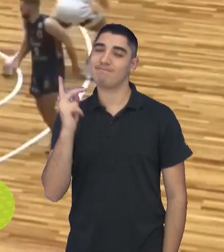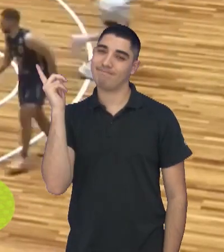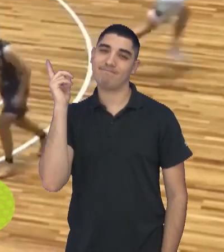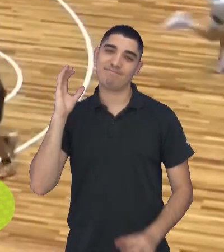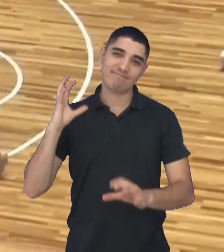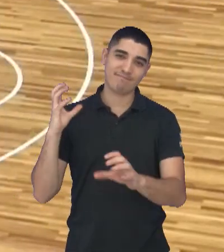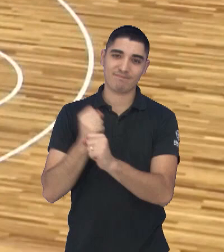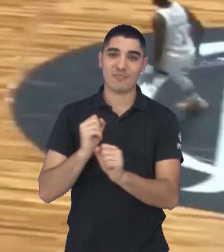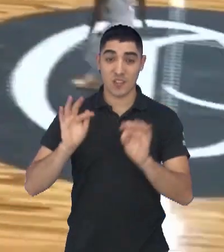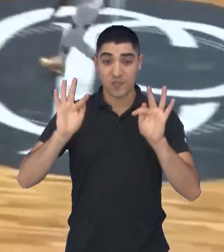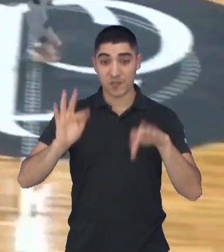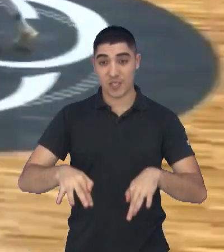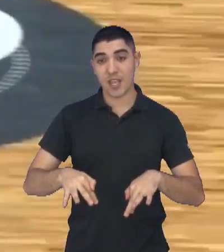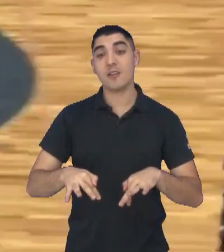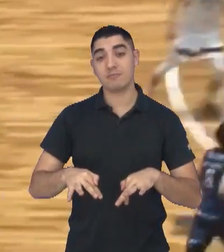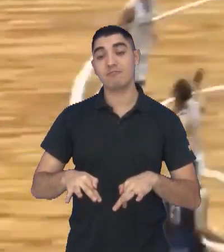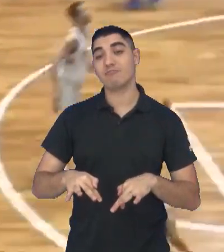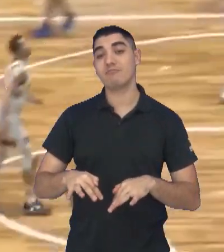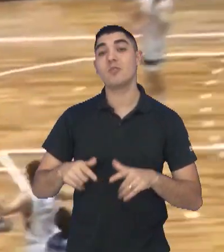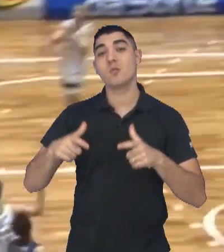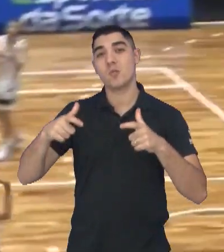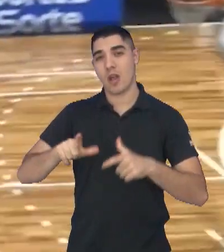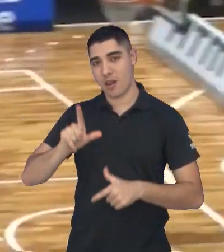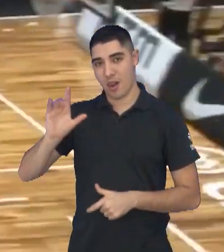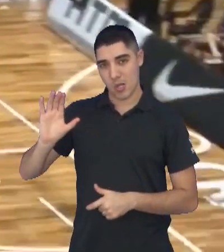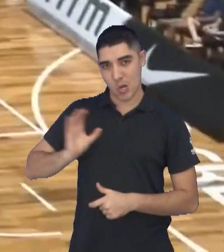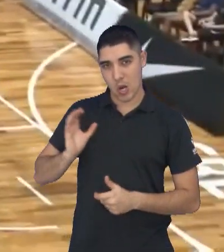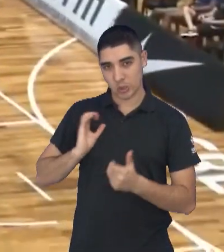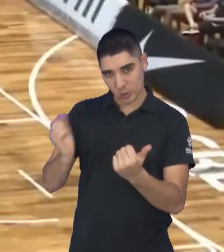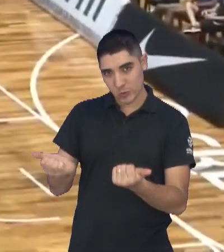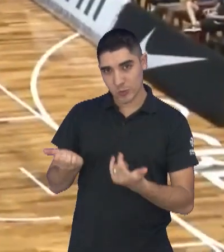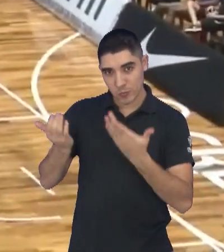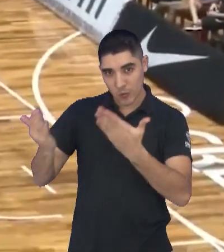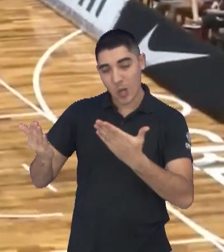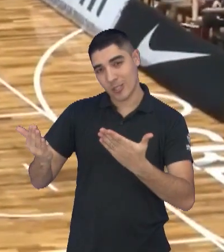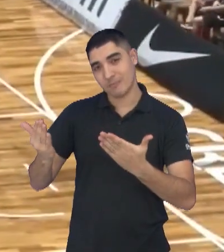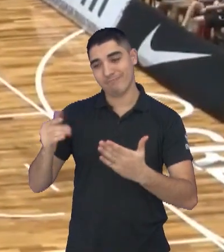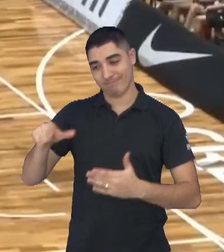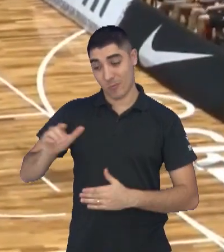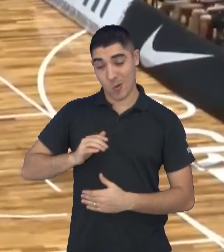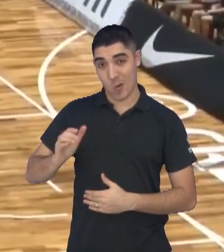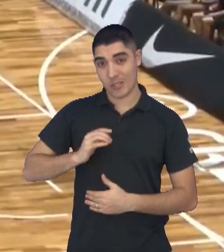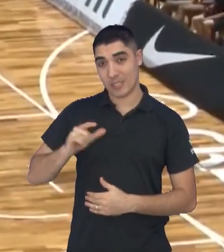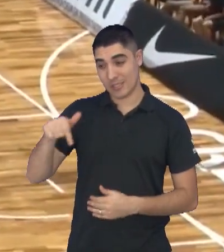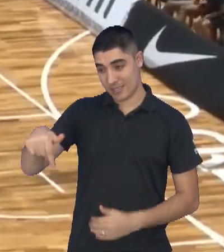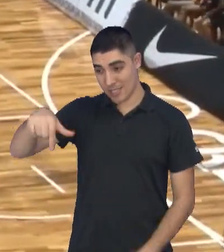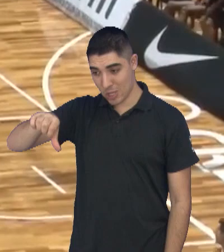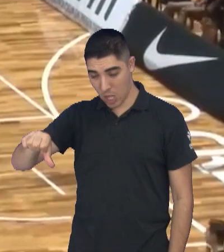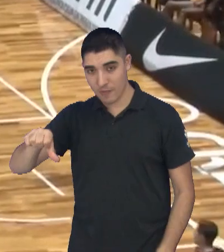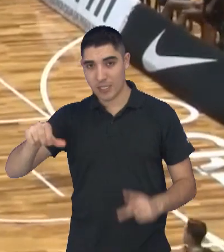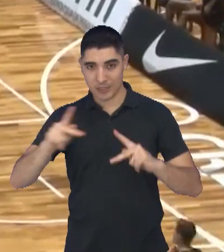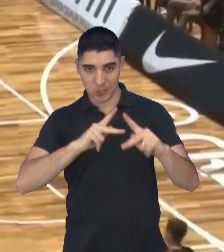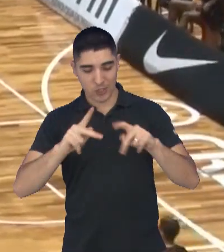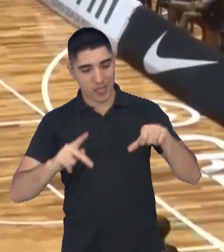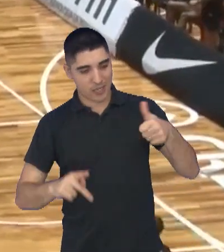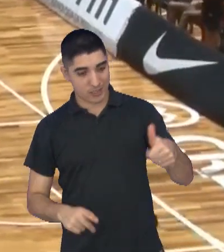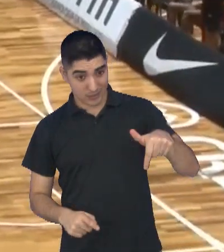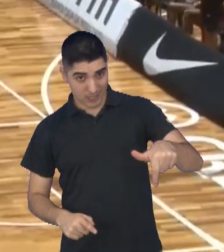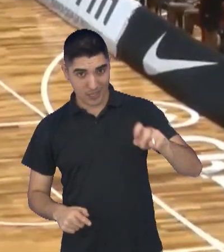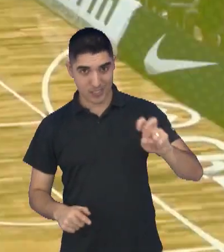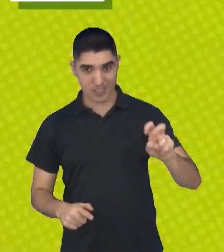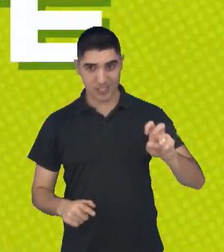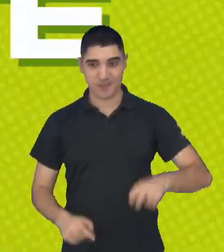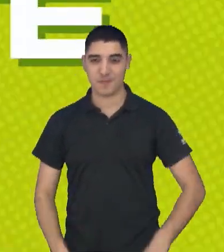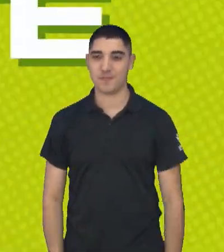números finais à partida. Final no ginásio Vlamir Marques, no Parque São Jorge. Corinthians 79, São José